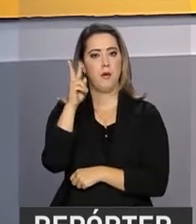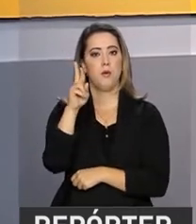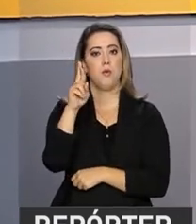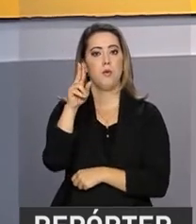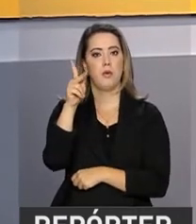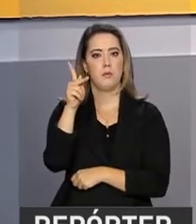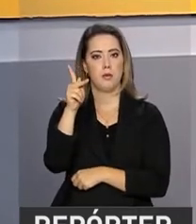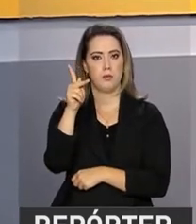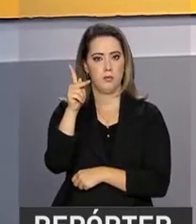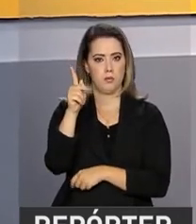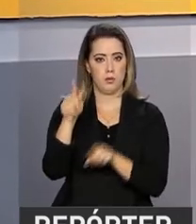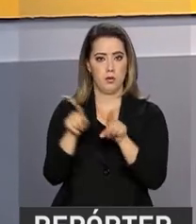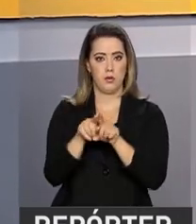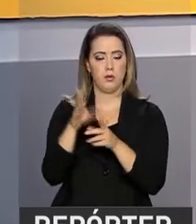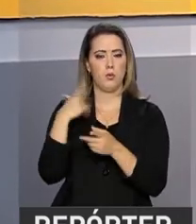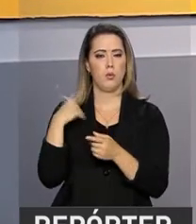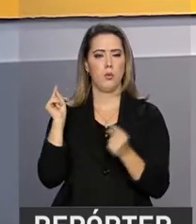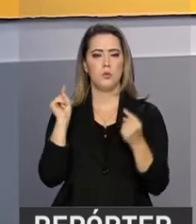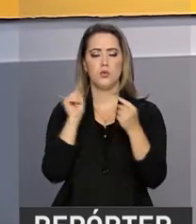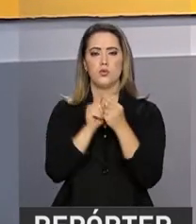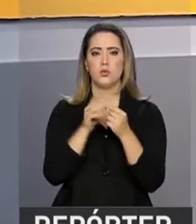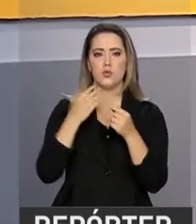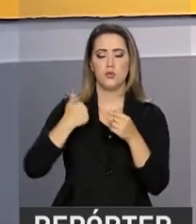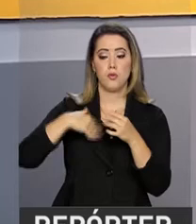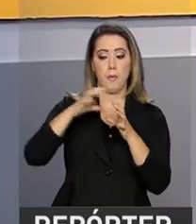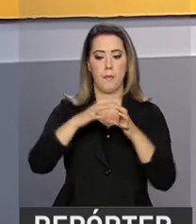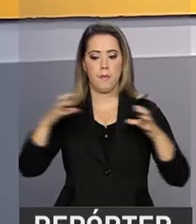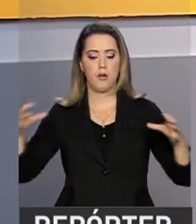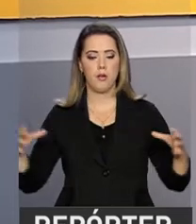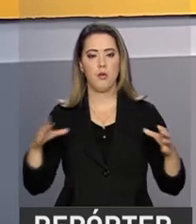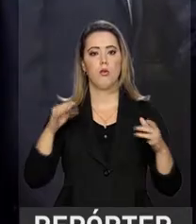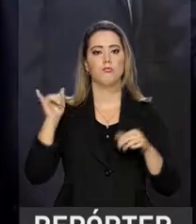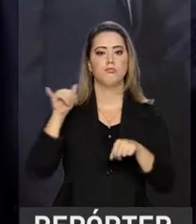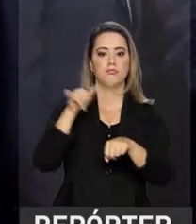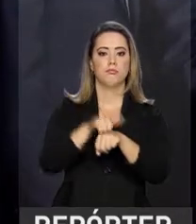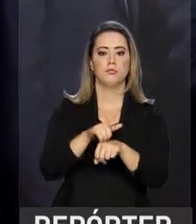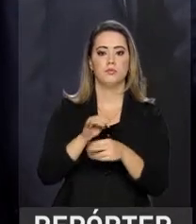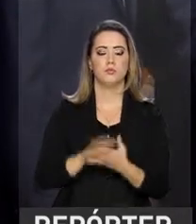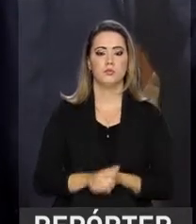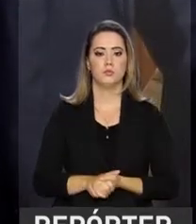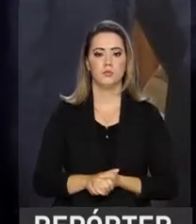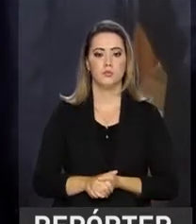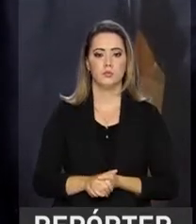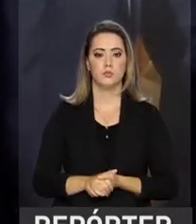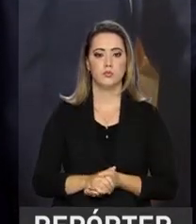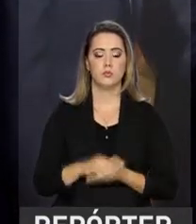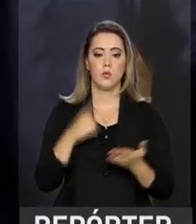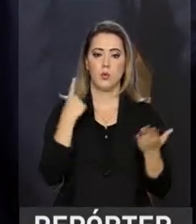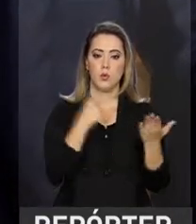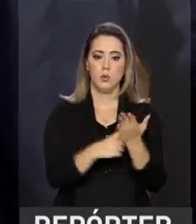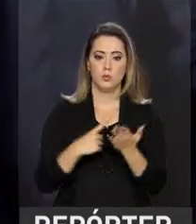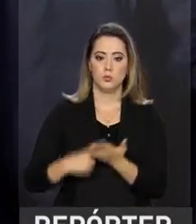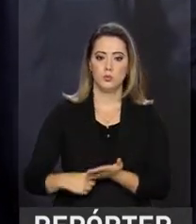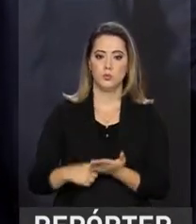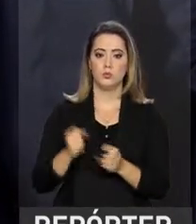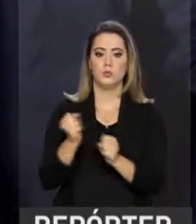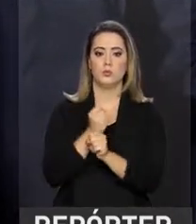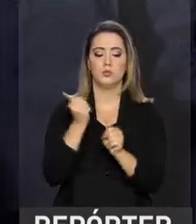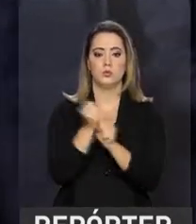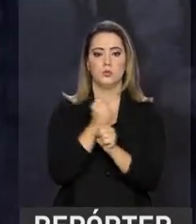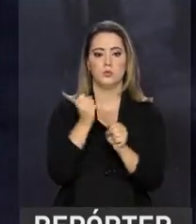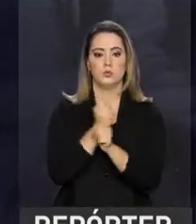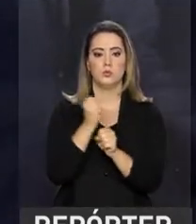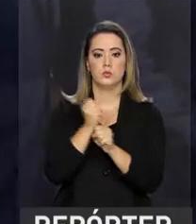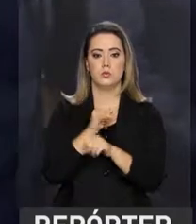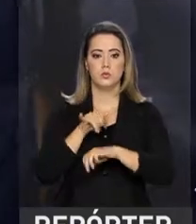a intenção é internacionalizar o aeroporto o termo para a realização de obras no